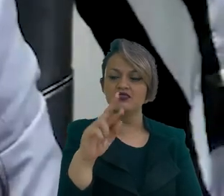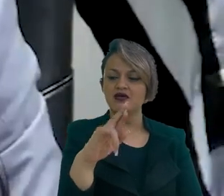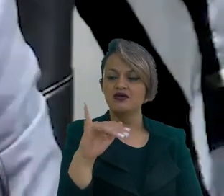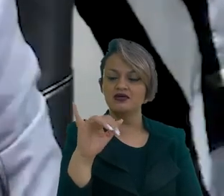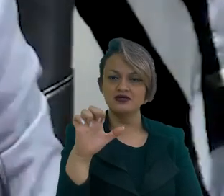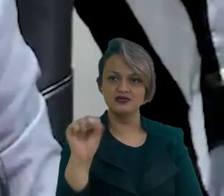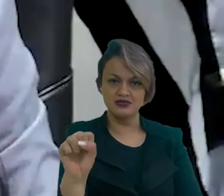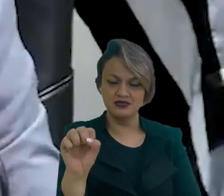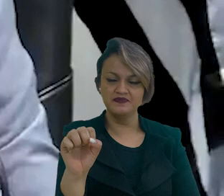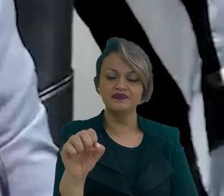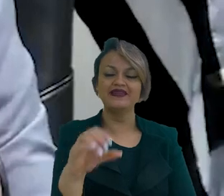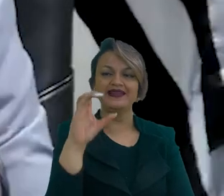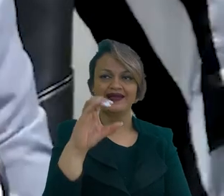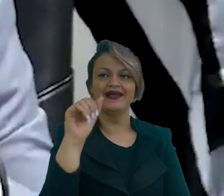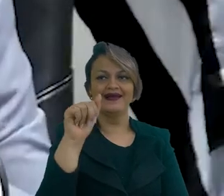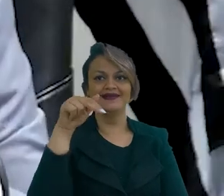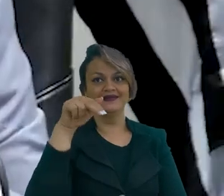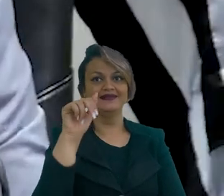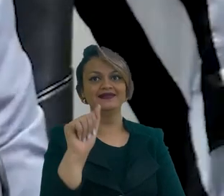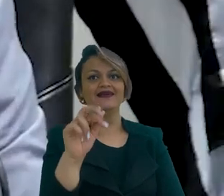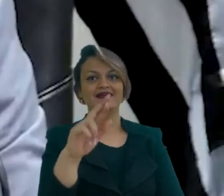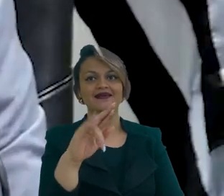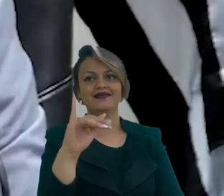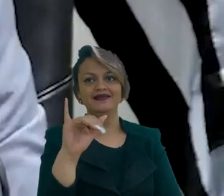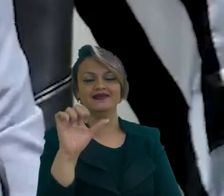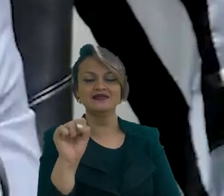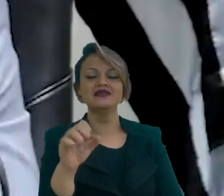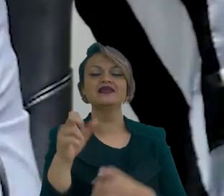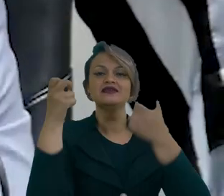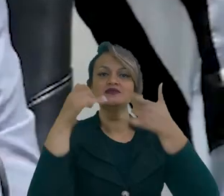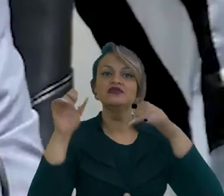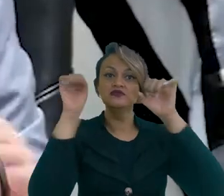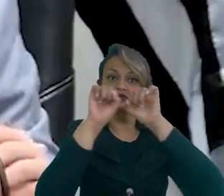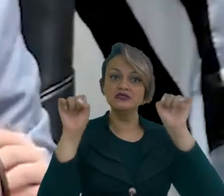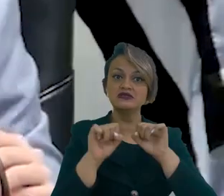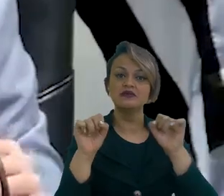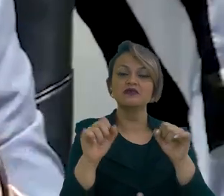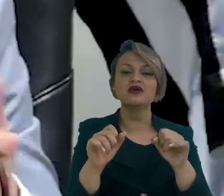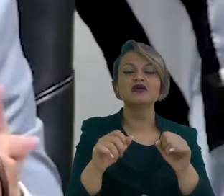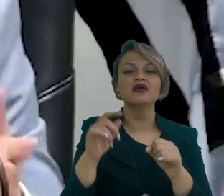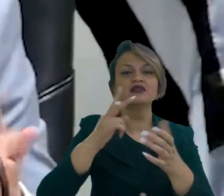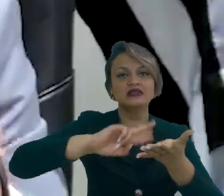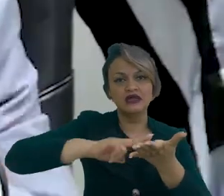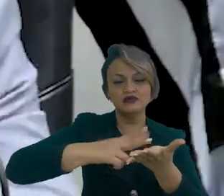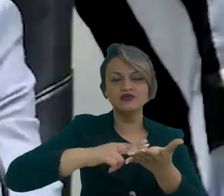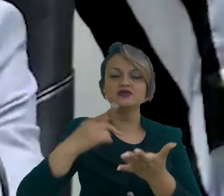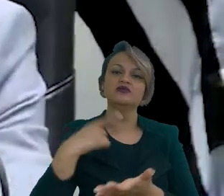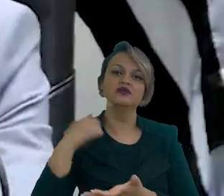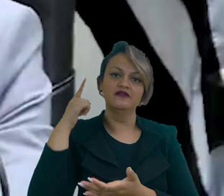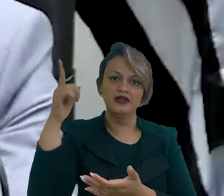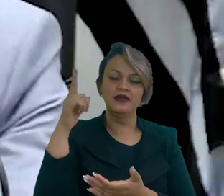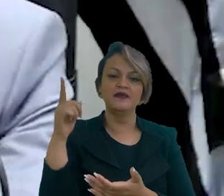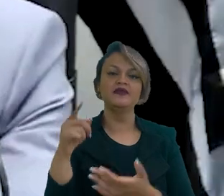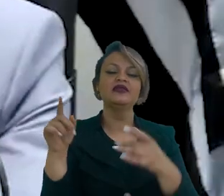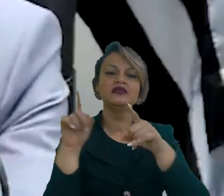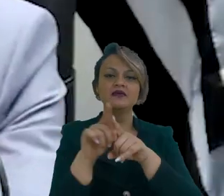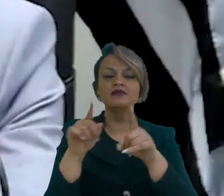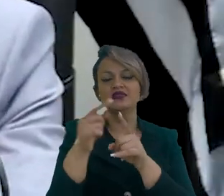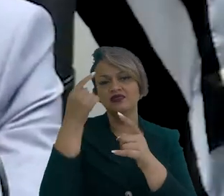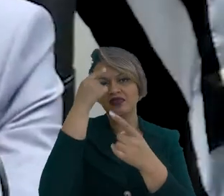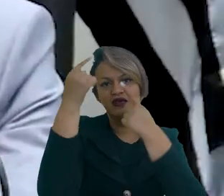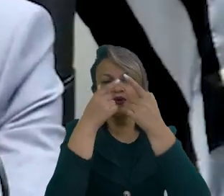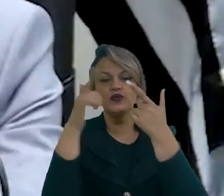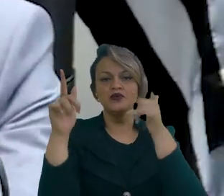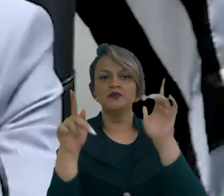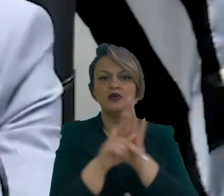canares explicou esse tratamento sobre o sistema pensamento sistemático pela tradução feita pela Fundação Carlos Chico Beckham